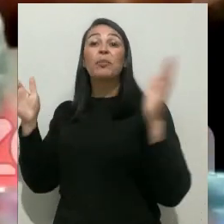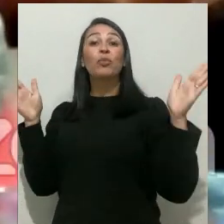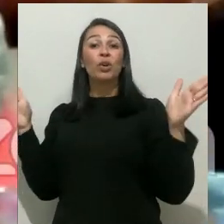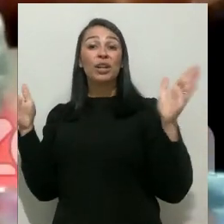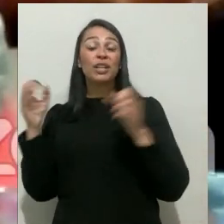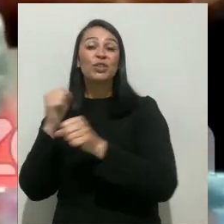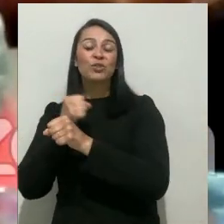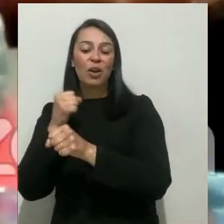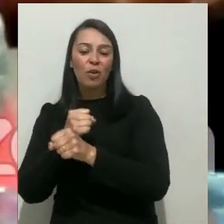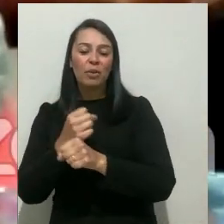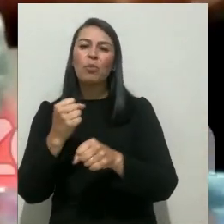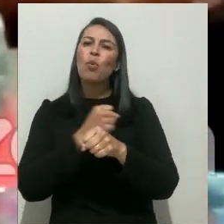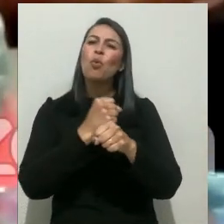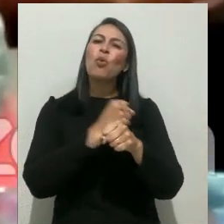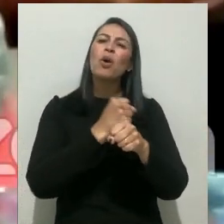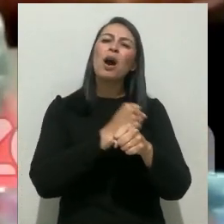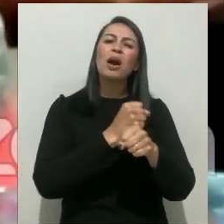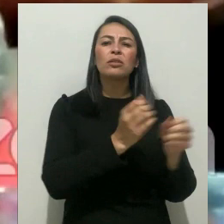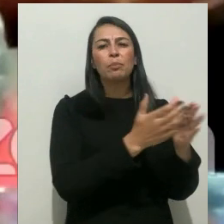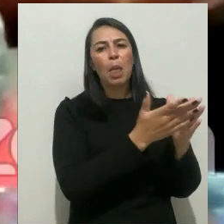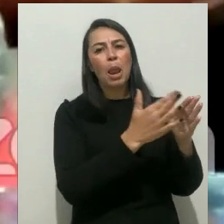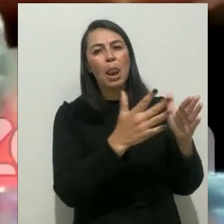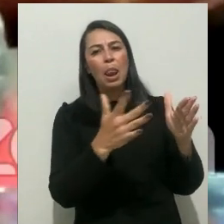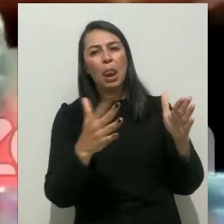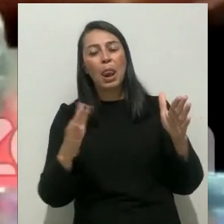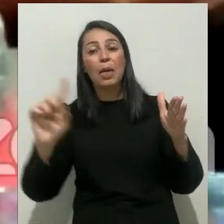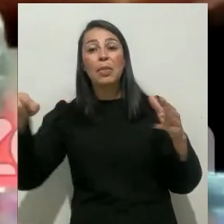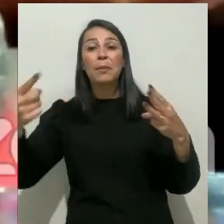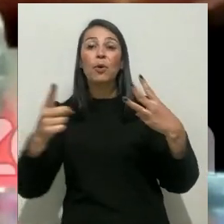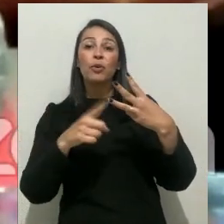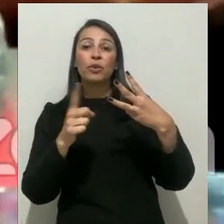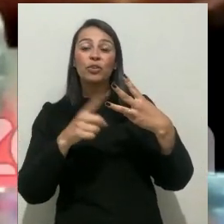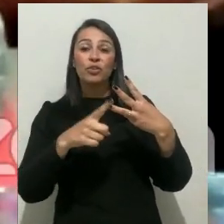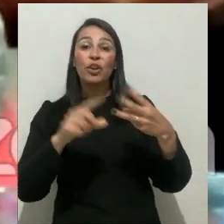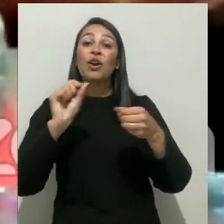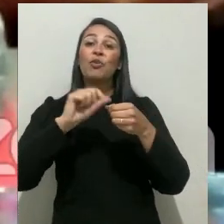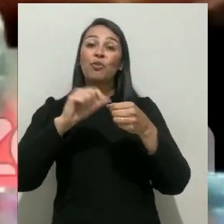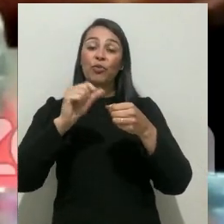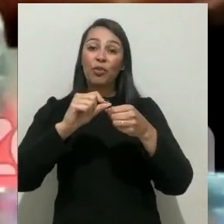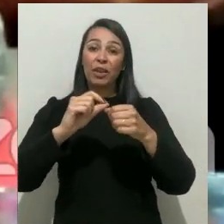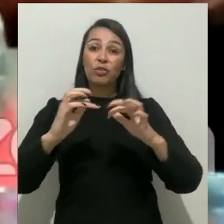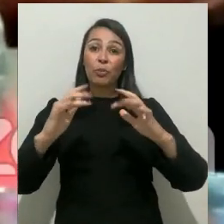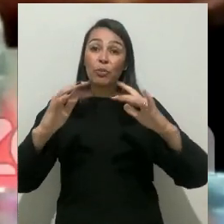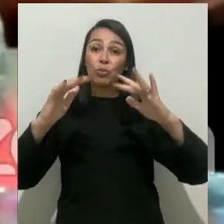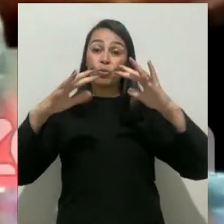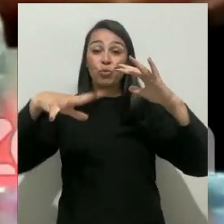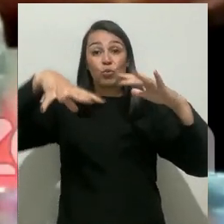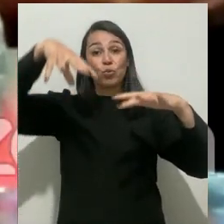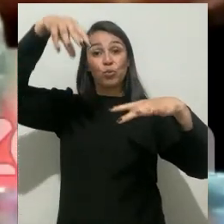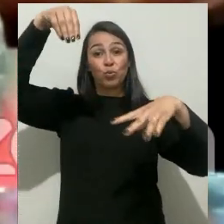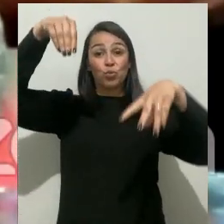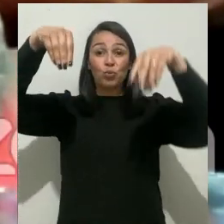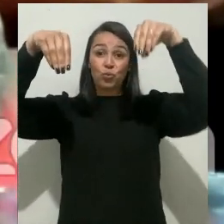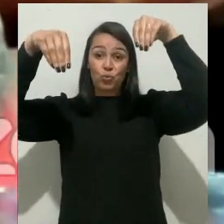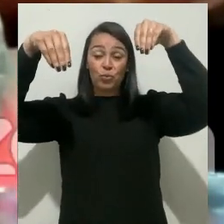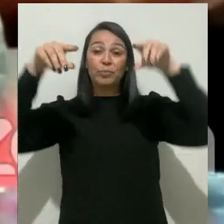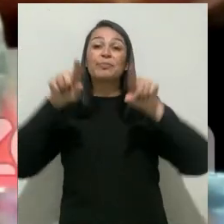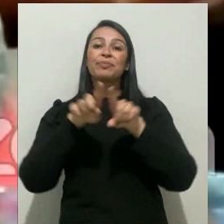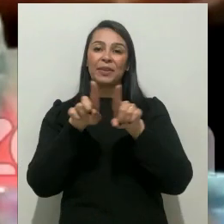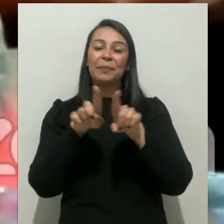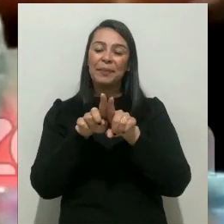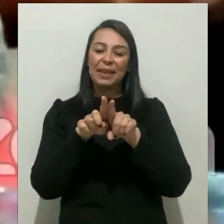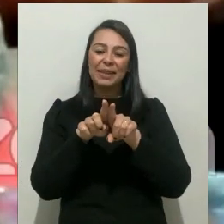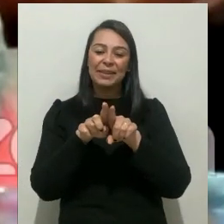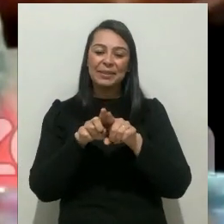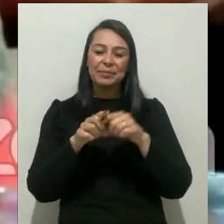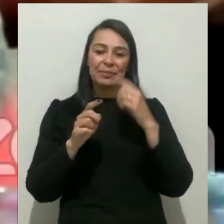anos depois, que foi então esse terceiro que veio, subiu a torre. Nem que subiu a torre, subiu o chão inteiro junto, porque justamente as fundações não